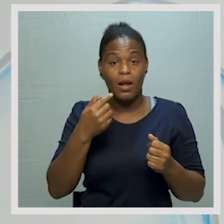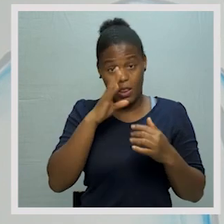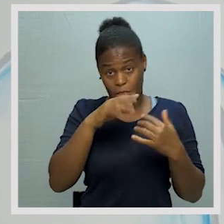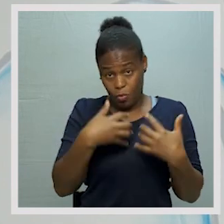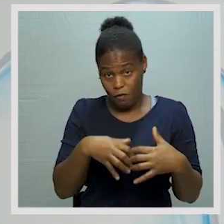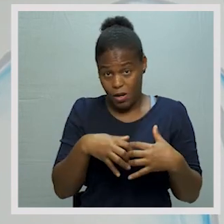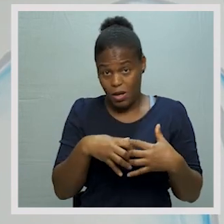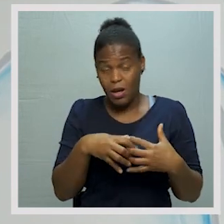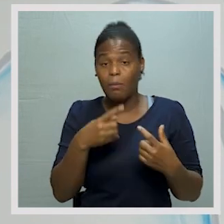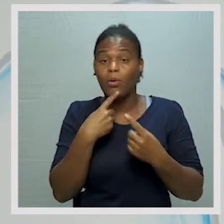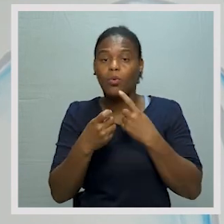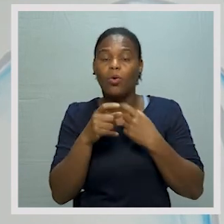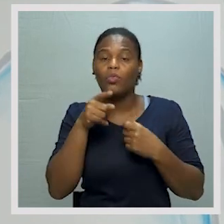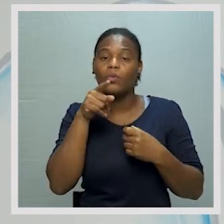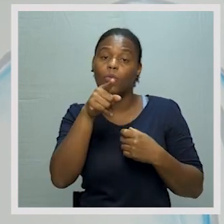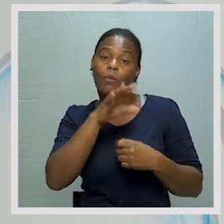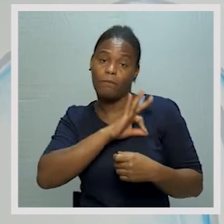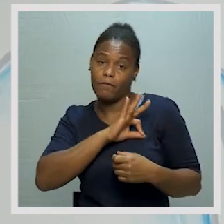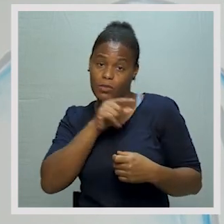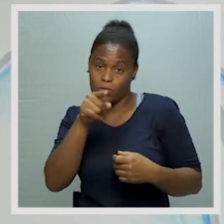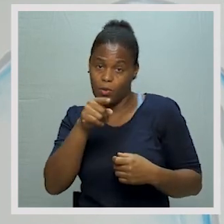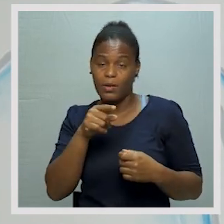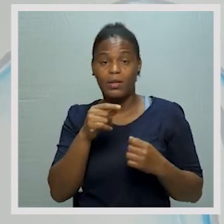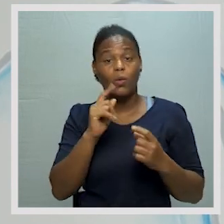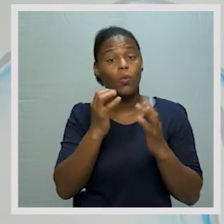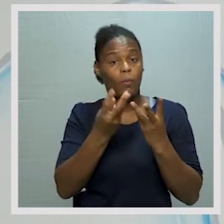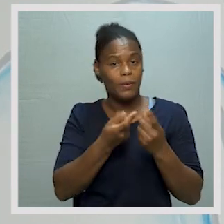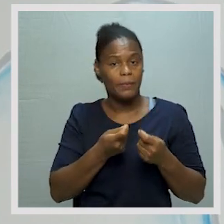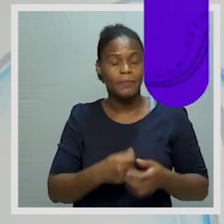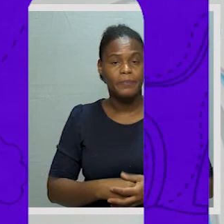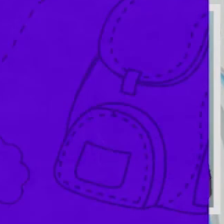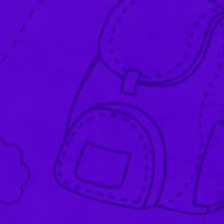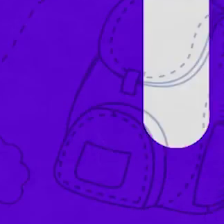têm dúvidas é só perguntar aos vossos professores de economia.